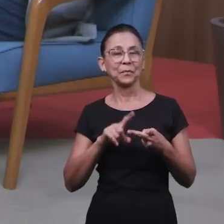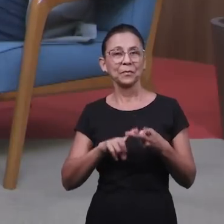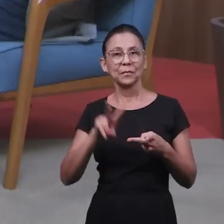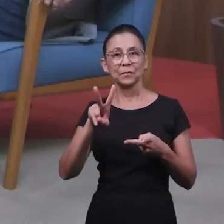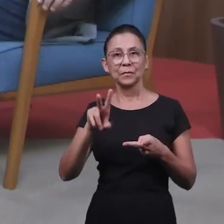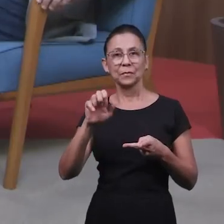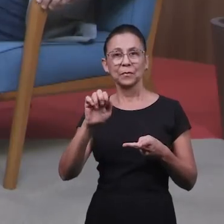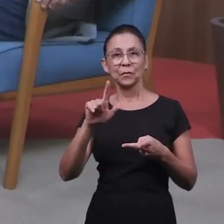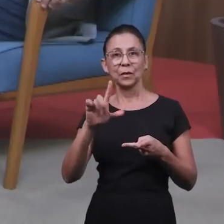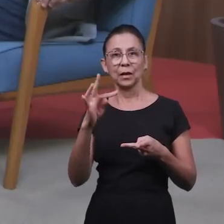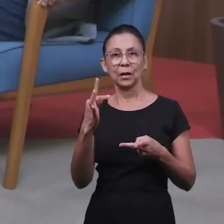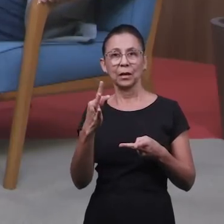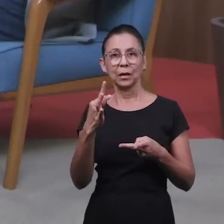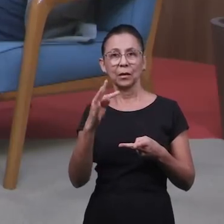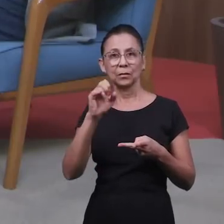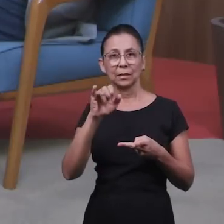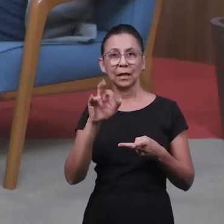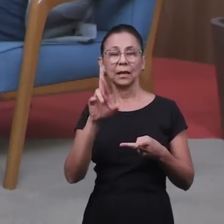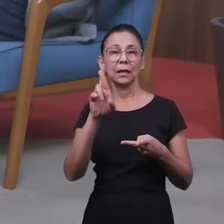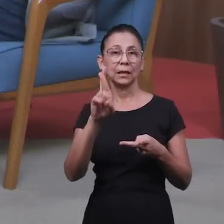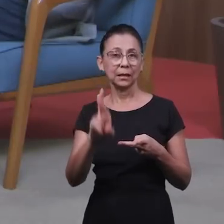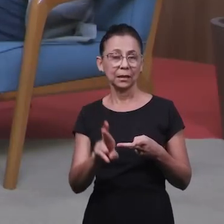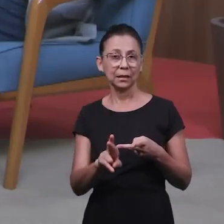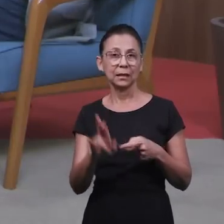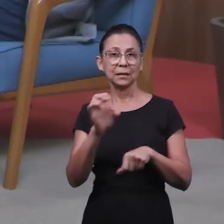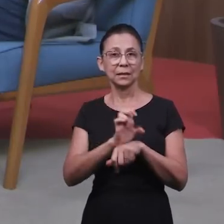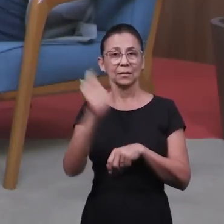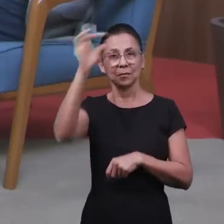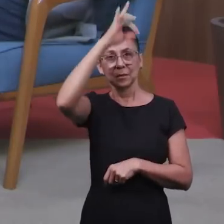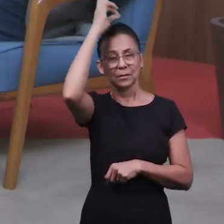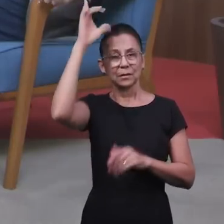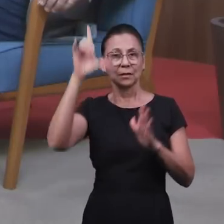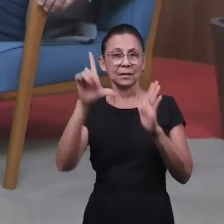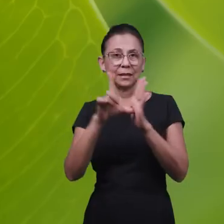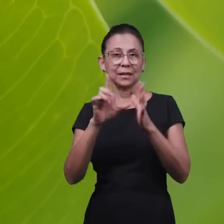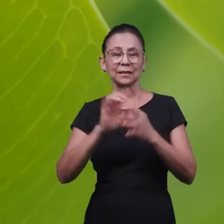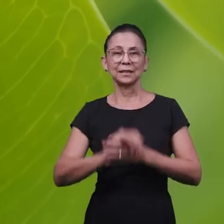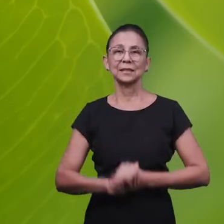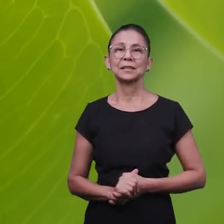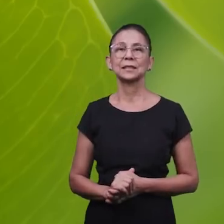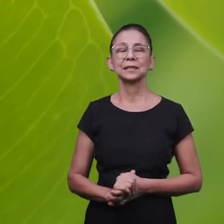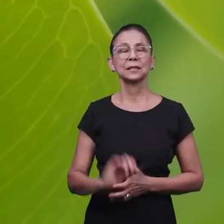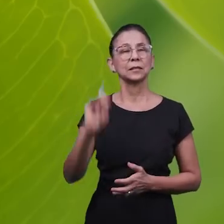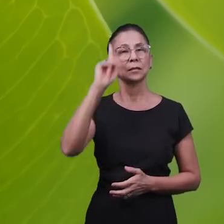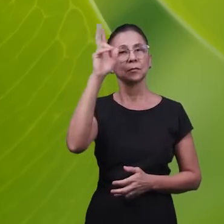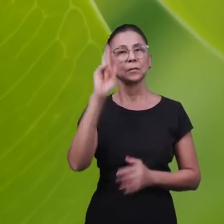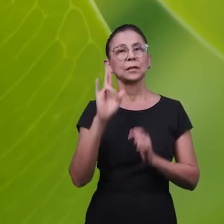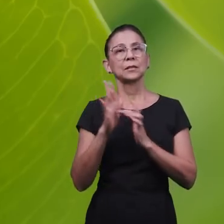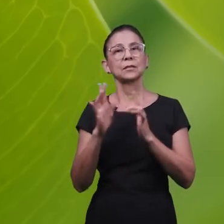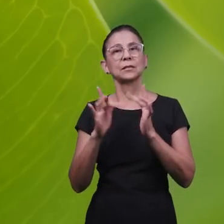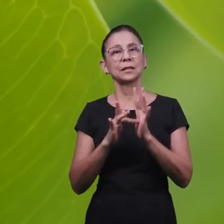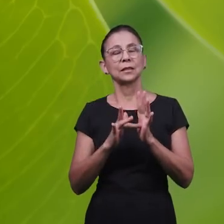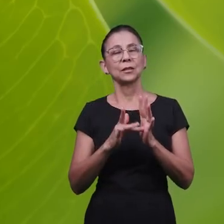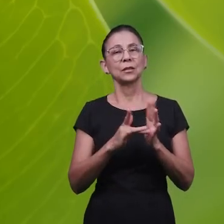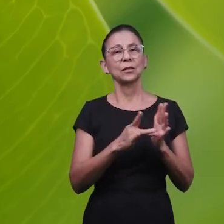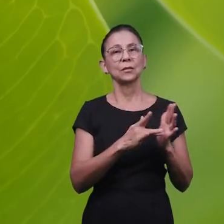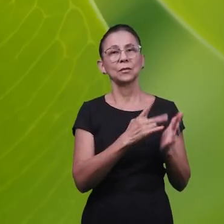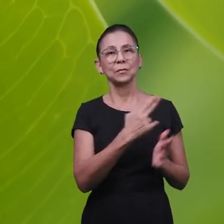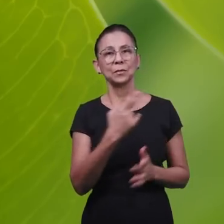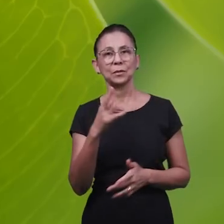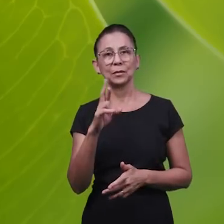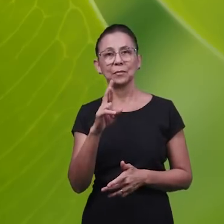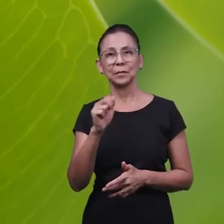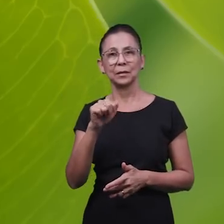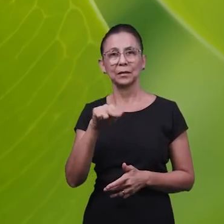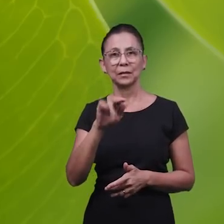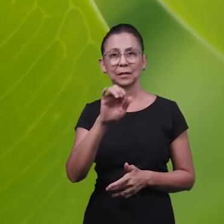irmão Valtair, que é obreiro de Linhares, aqui no estado do Espírito Santo. Vamos assistir. A paz do Senhor, irmãos, eu me chamo Raquel Aguiar, eu